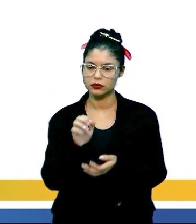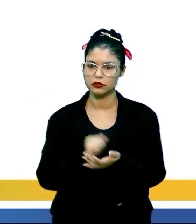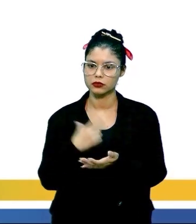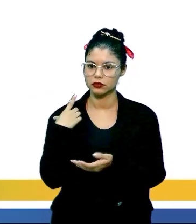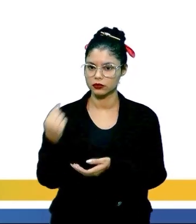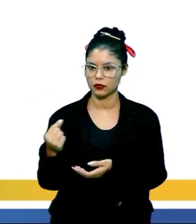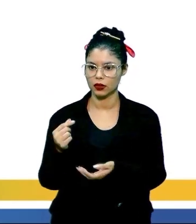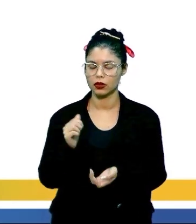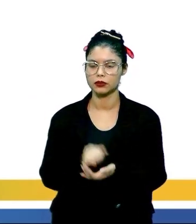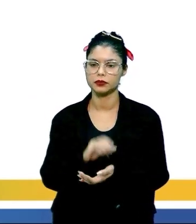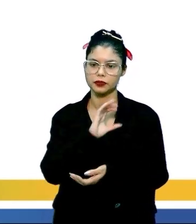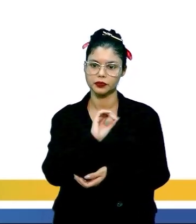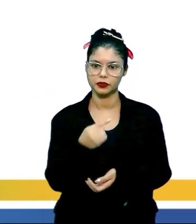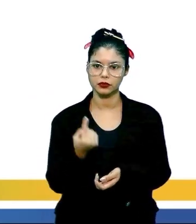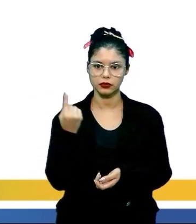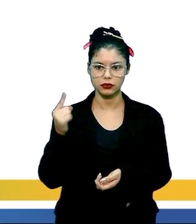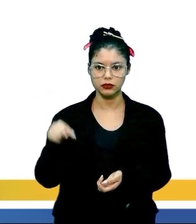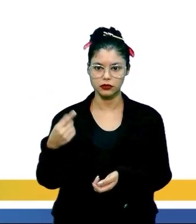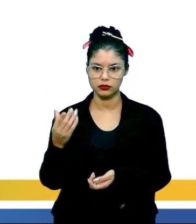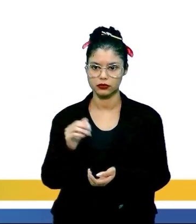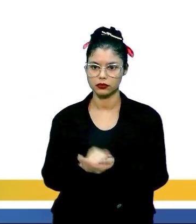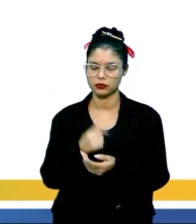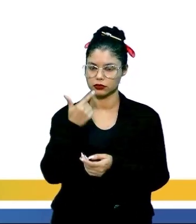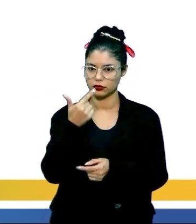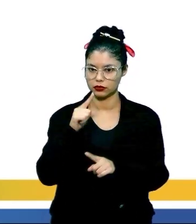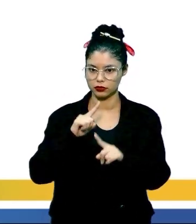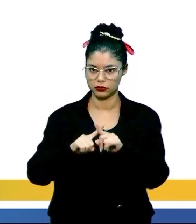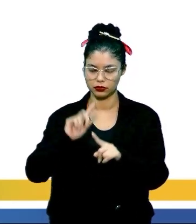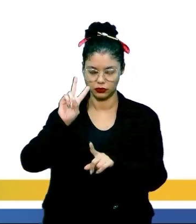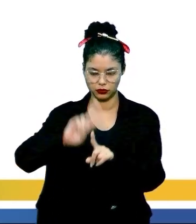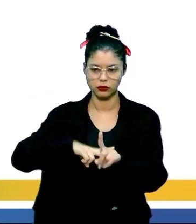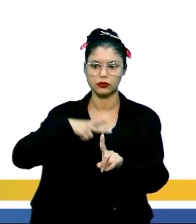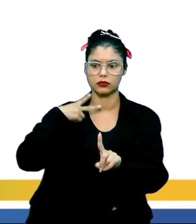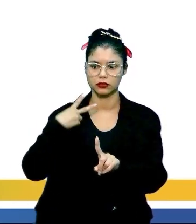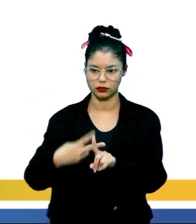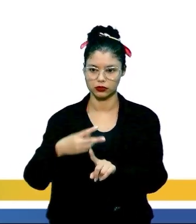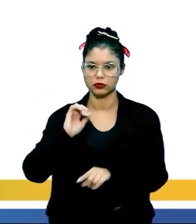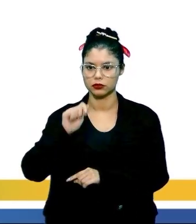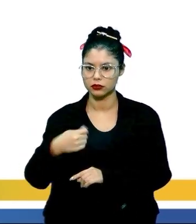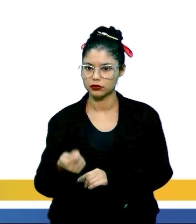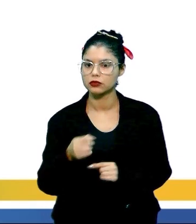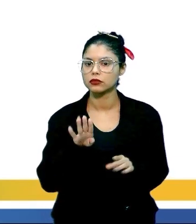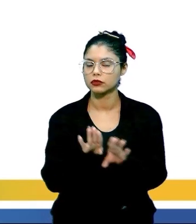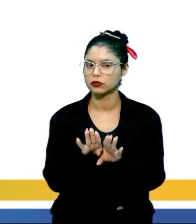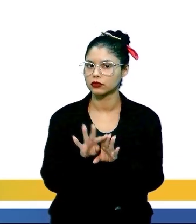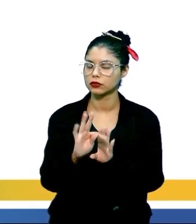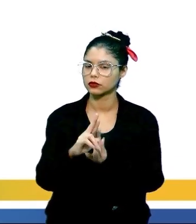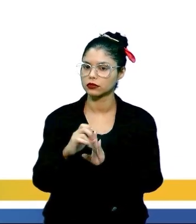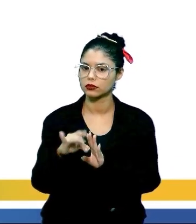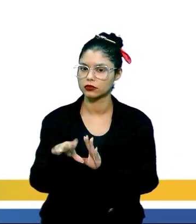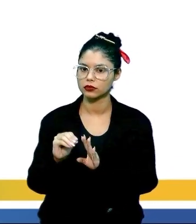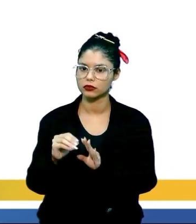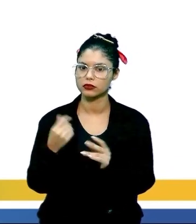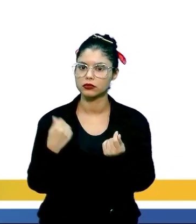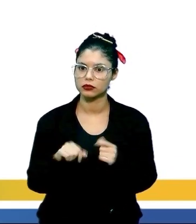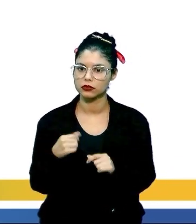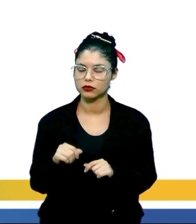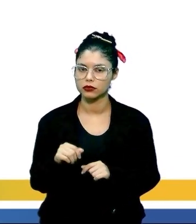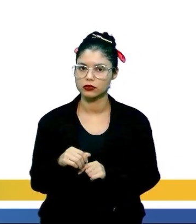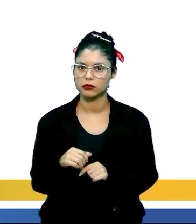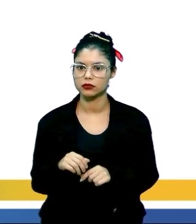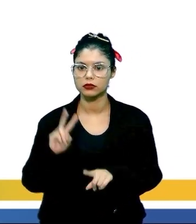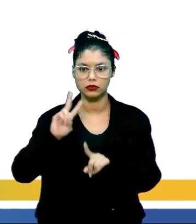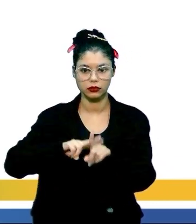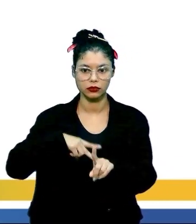saindo de 0,8 para 1,6. Ele apenas dobrou. Isso é sinal que a temperatura também deverá